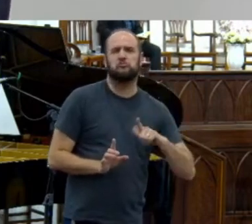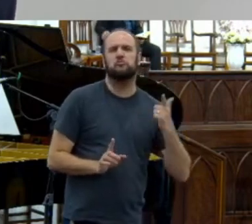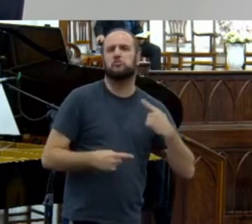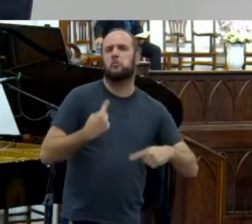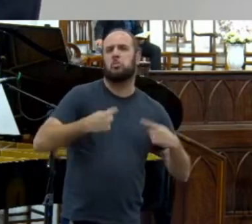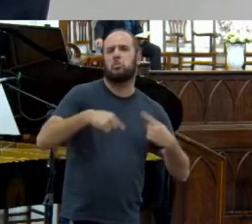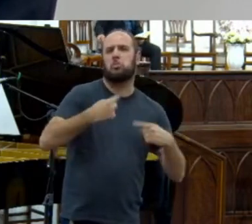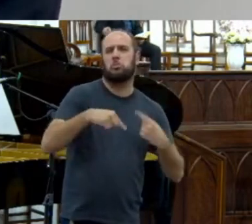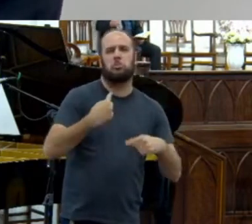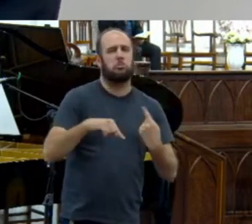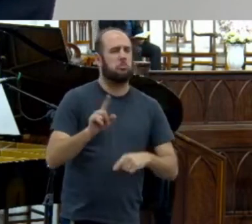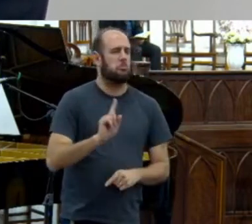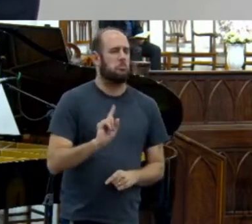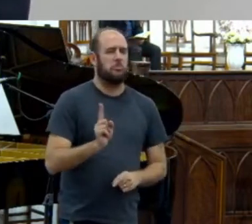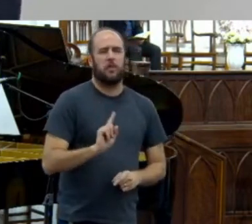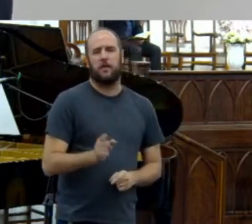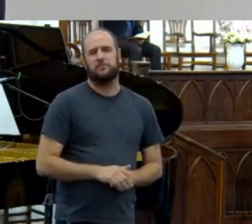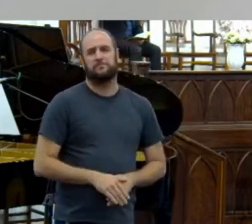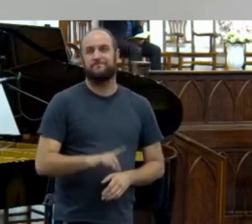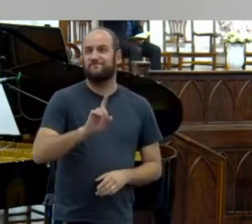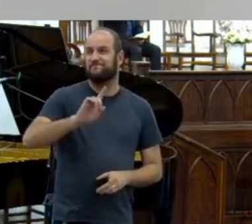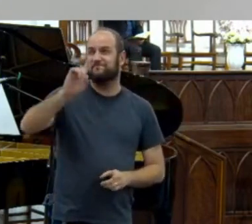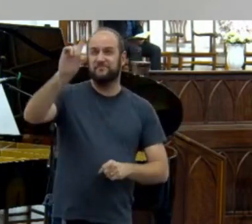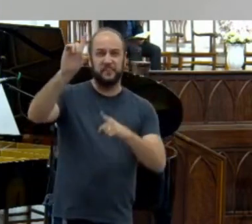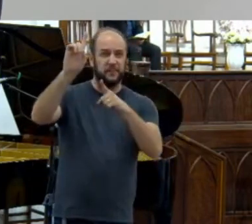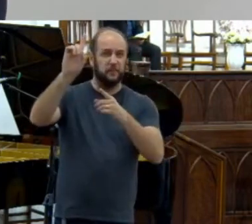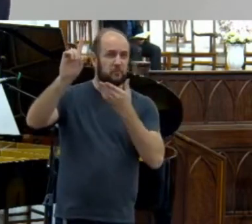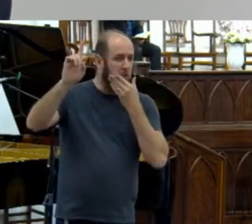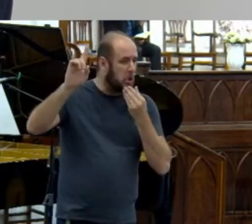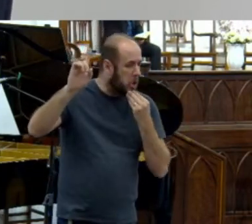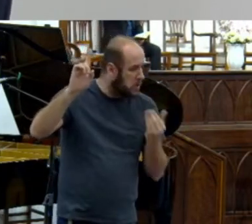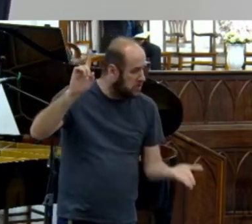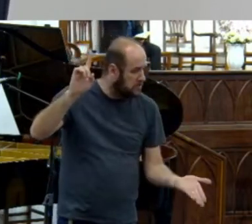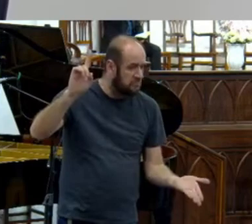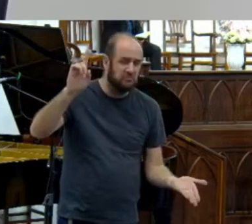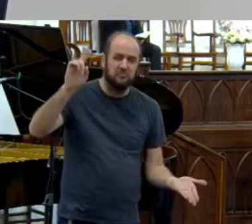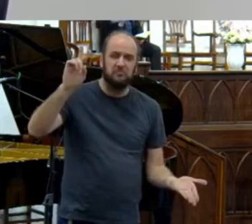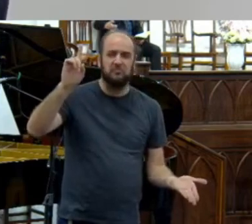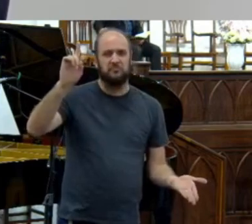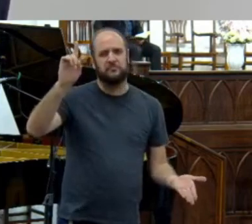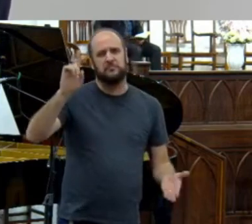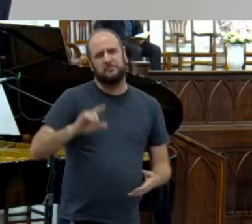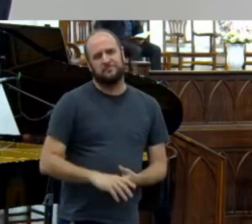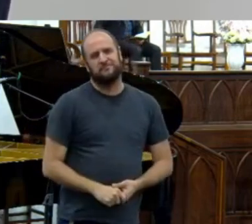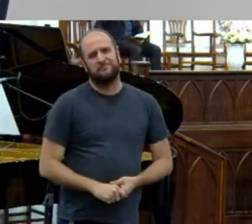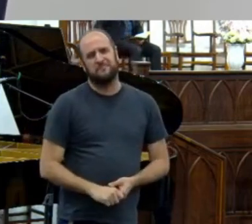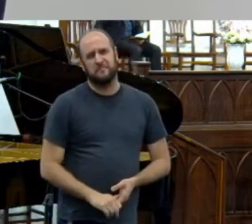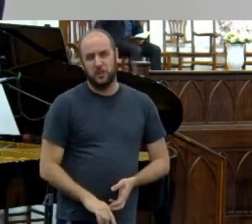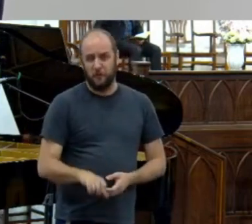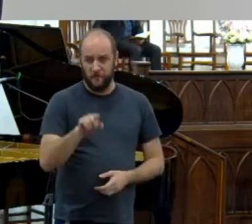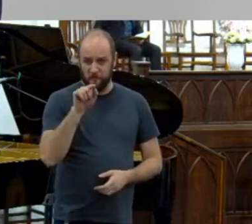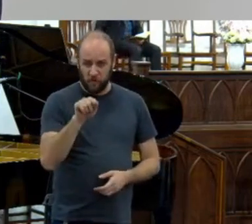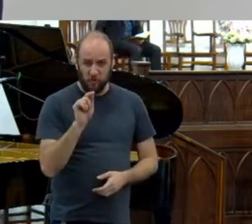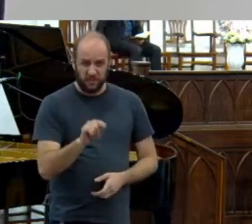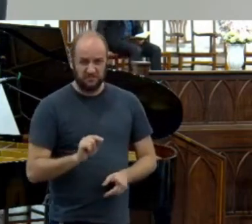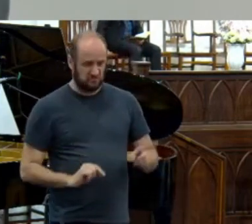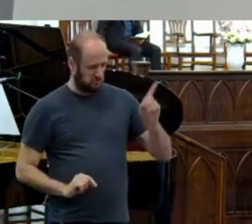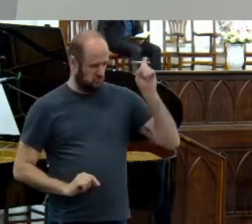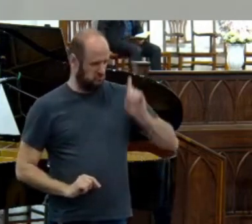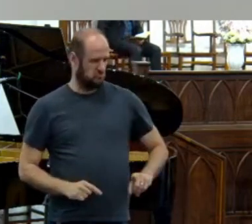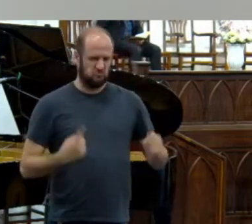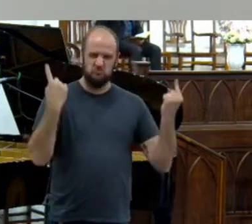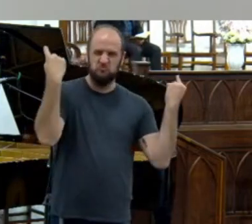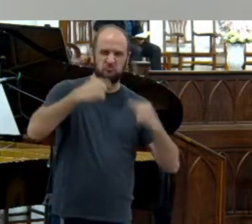comigo. Eu sou Deus e tu és homem. Tu não tens o direito de me